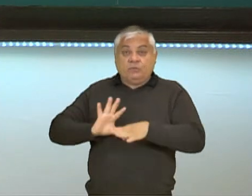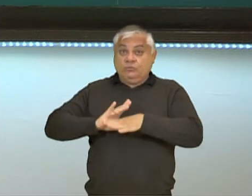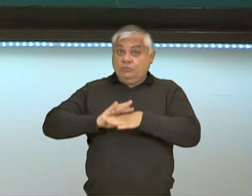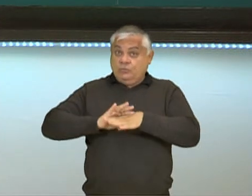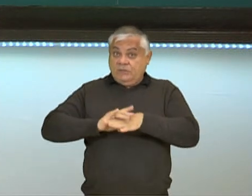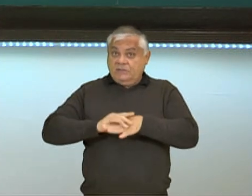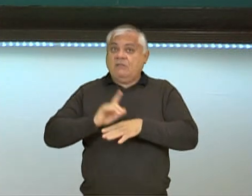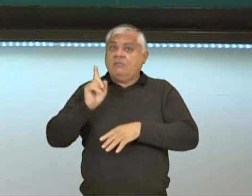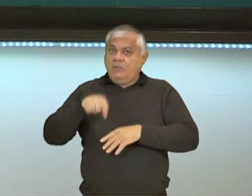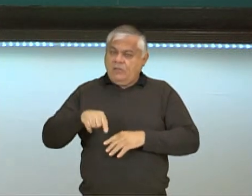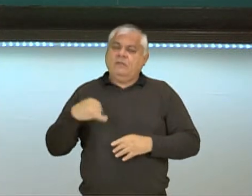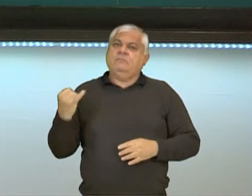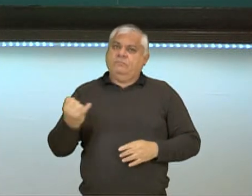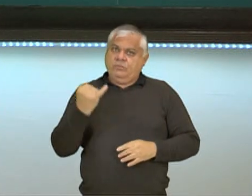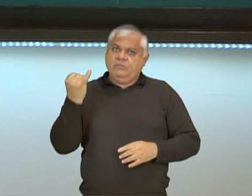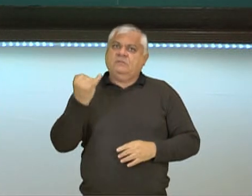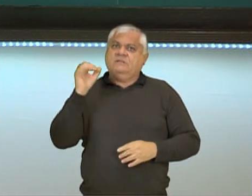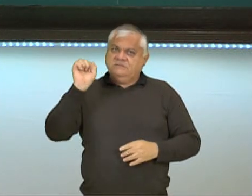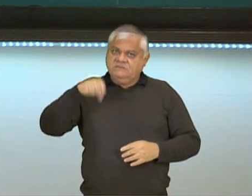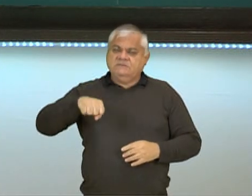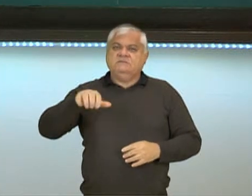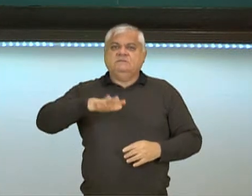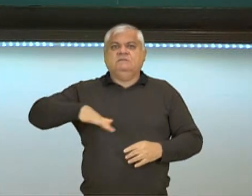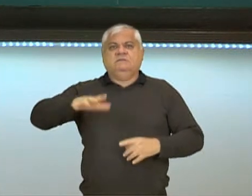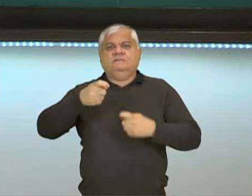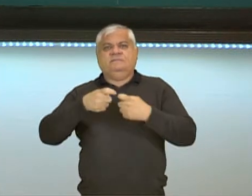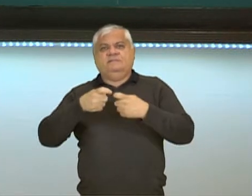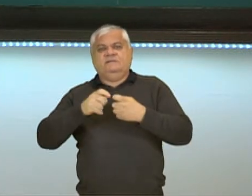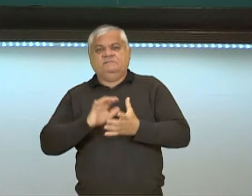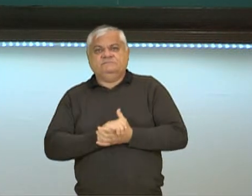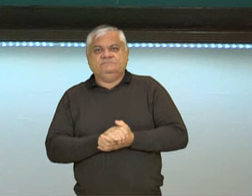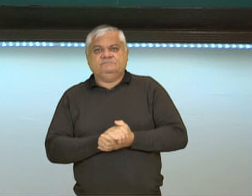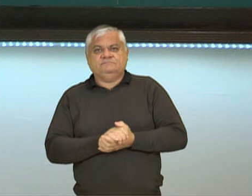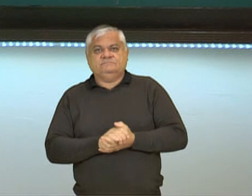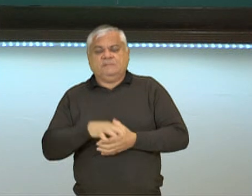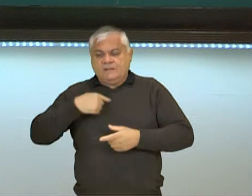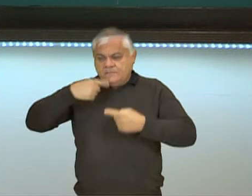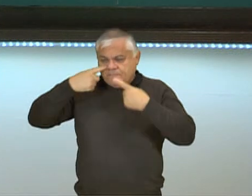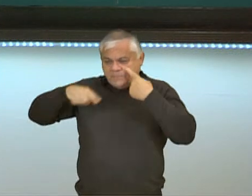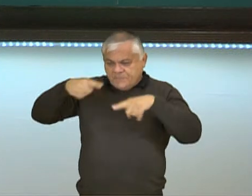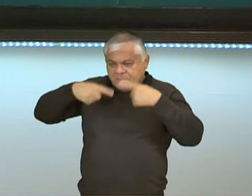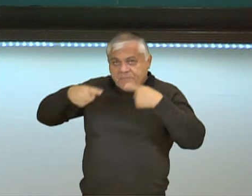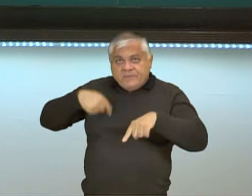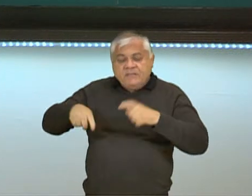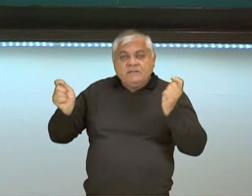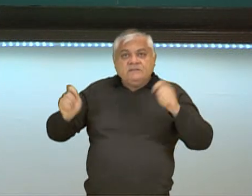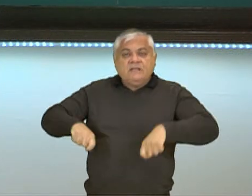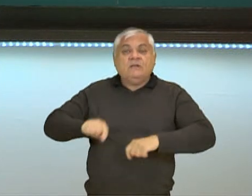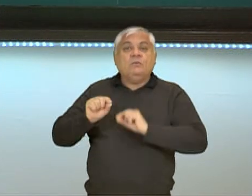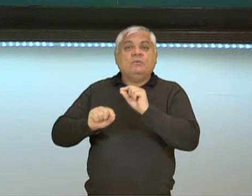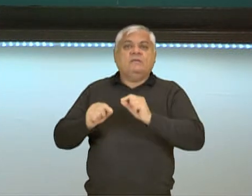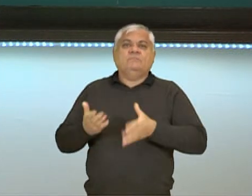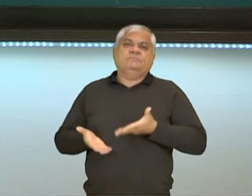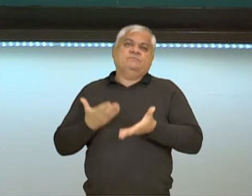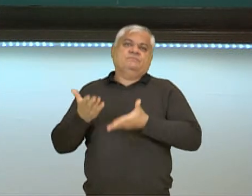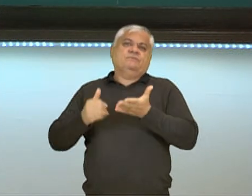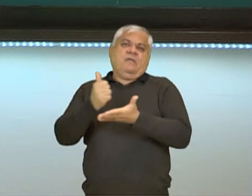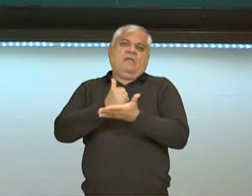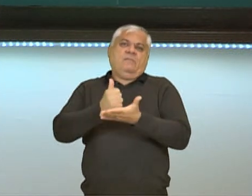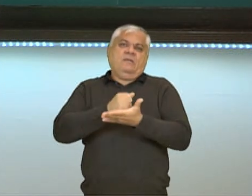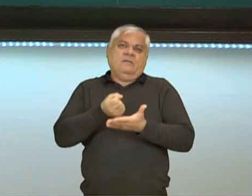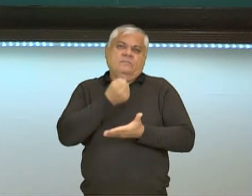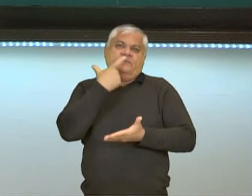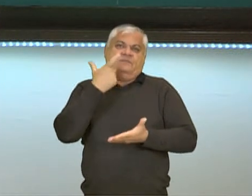doenças. Então, é muito importante para a medicina, sim, porque daí, descobrindo as doenças, pode-se tratá-las, não é